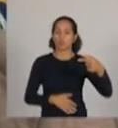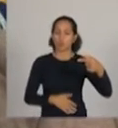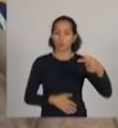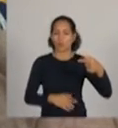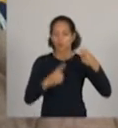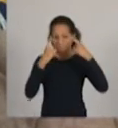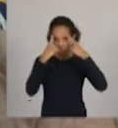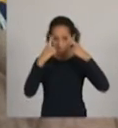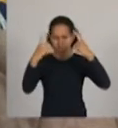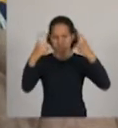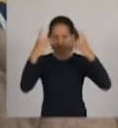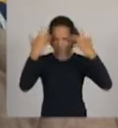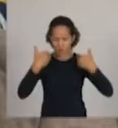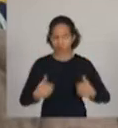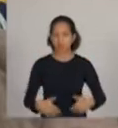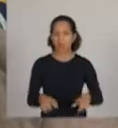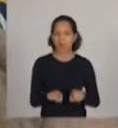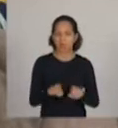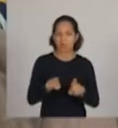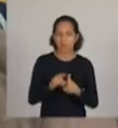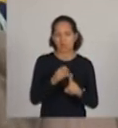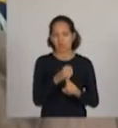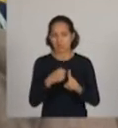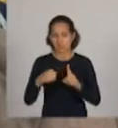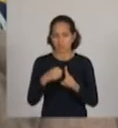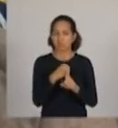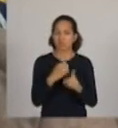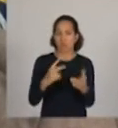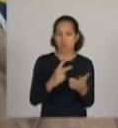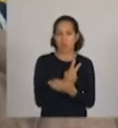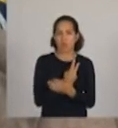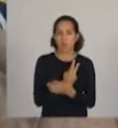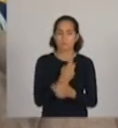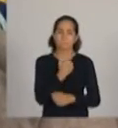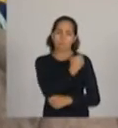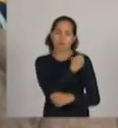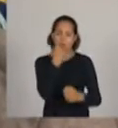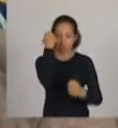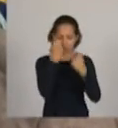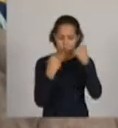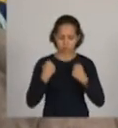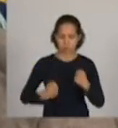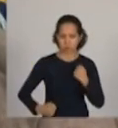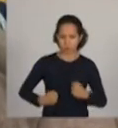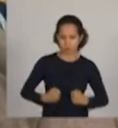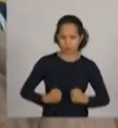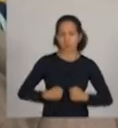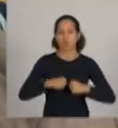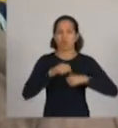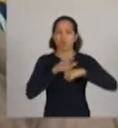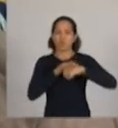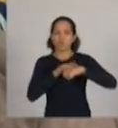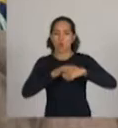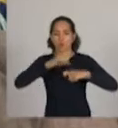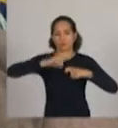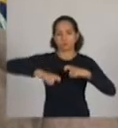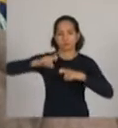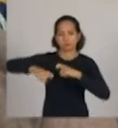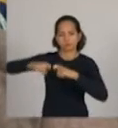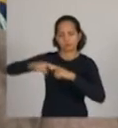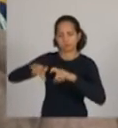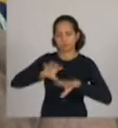de violência sexual em menores de idade são as questões físicas, como marcas de agressão, doenças sexualmente transmissíveis e